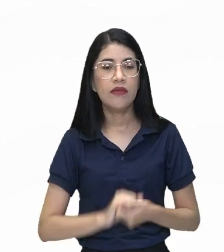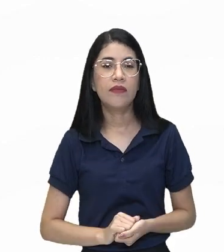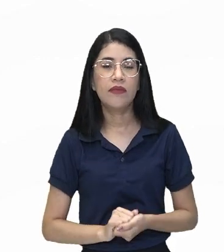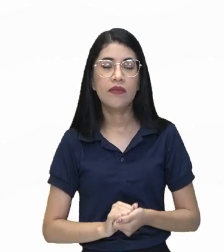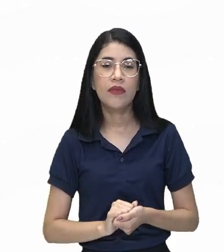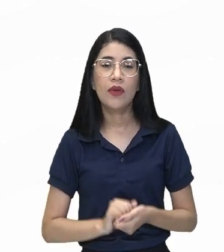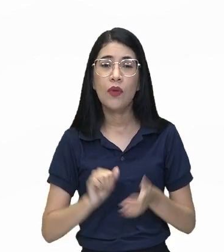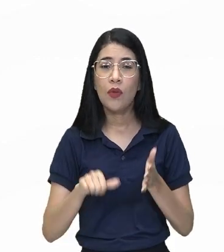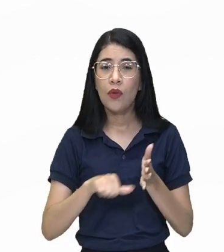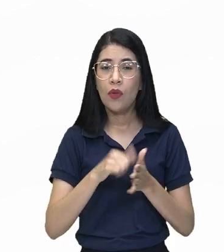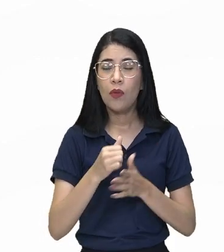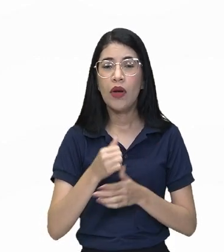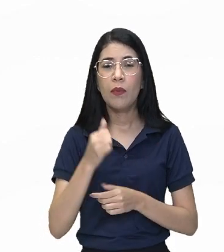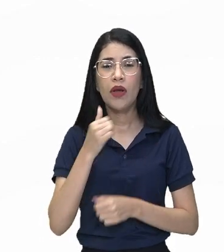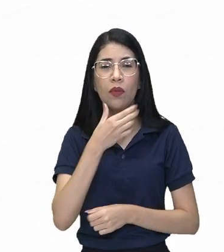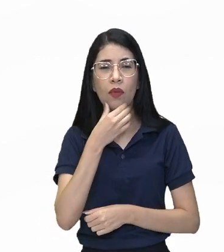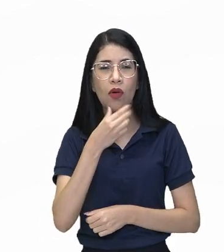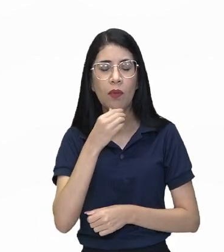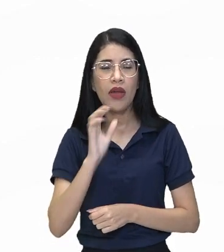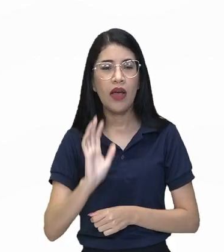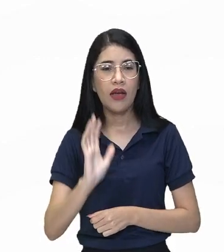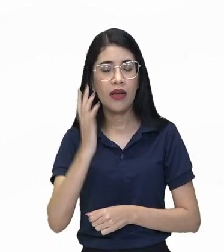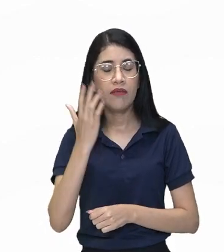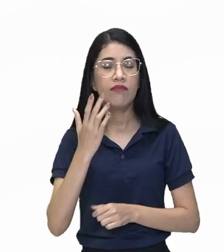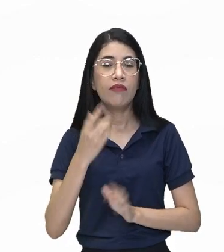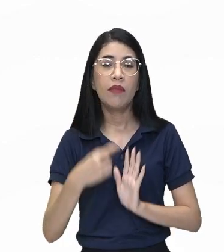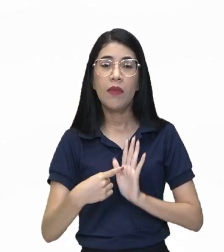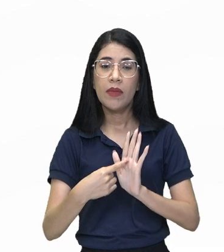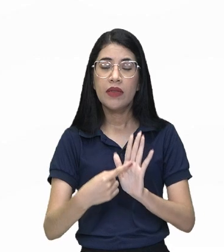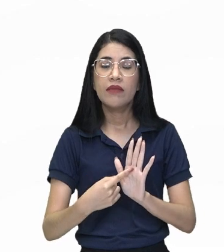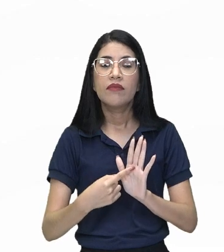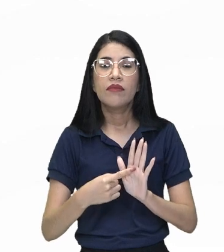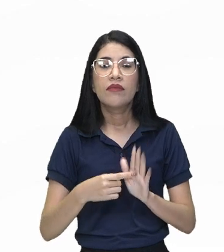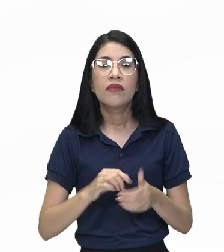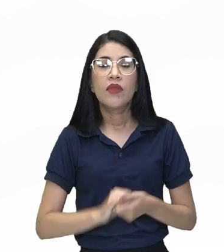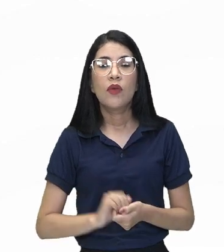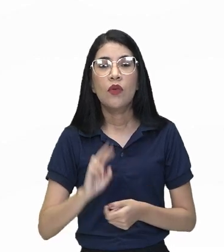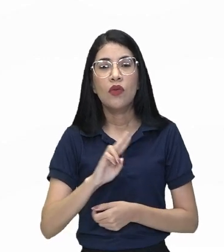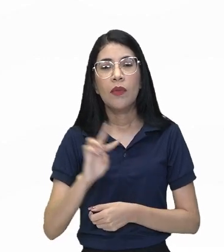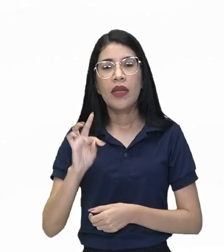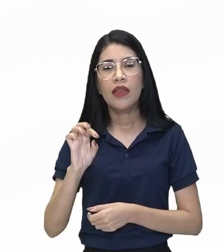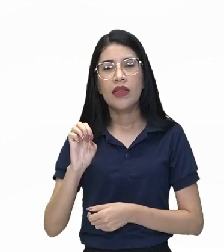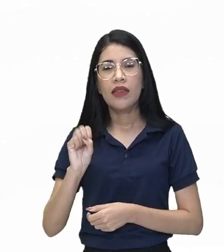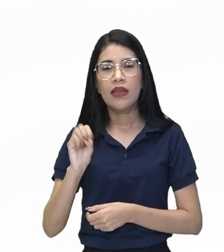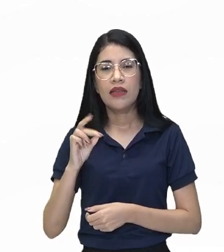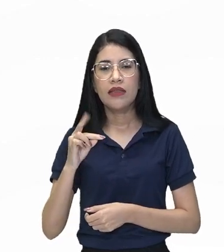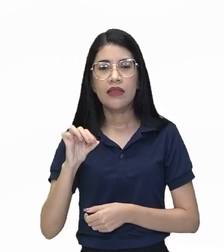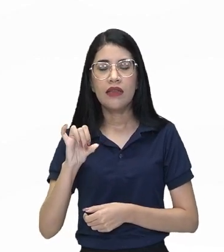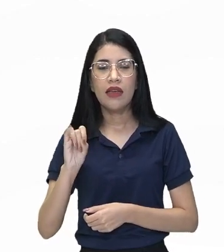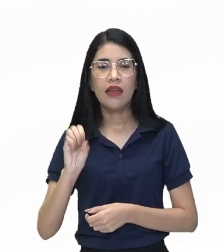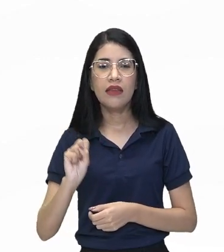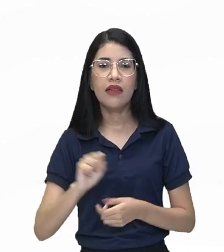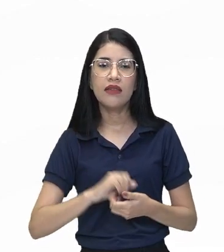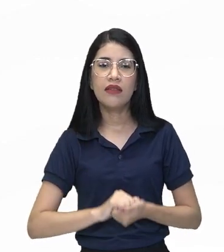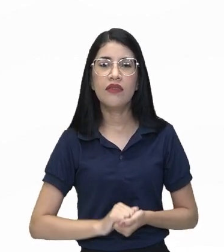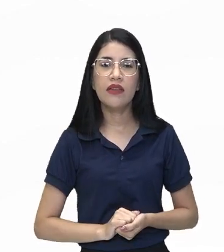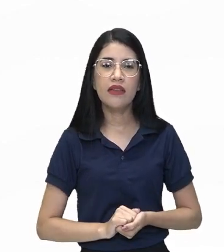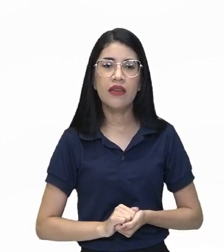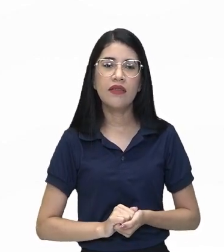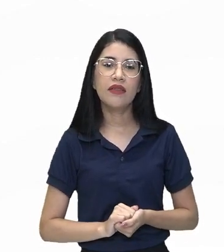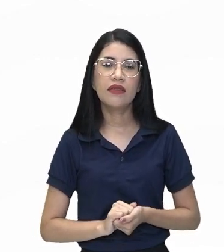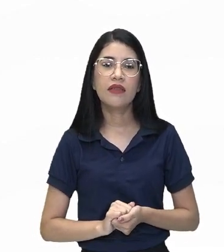primeiro homem a realizar uma encenação se chamava Terpes. Ele é considerado o primeiro ator